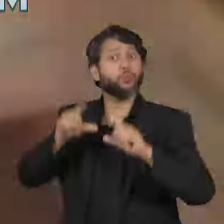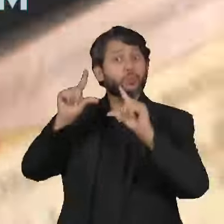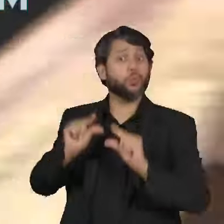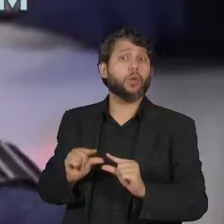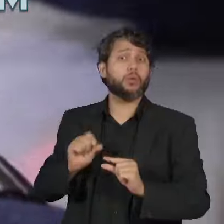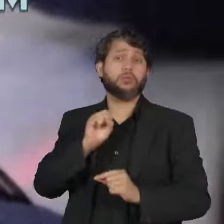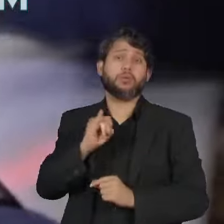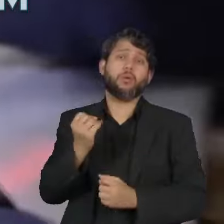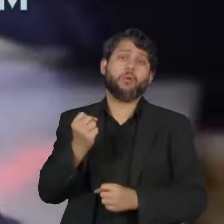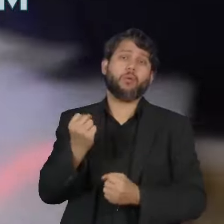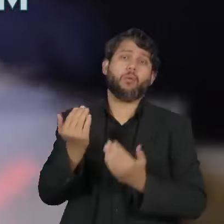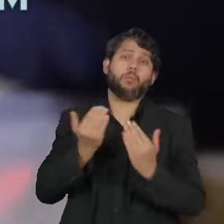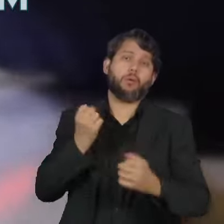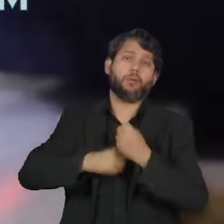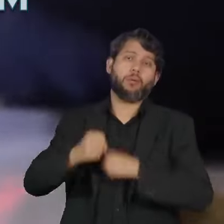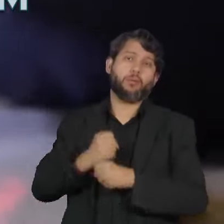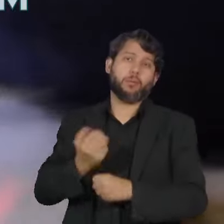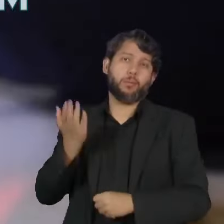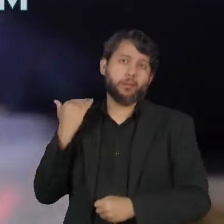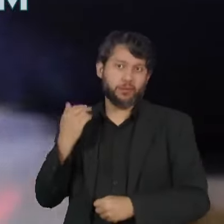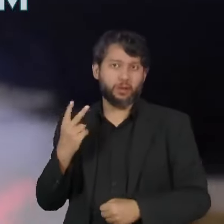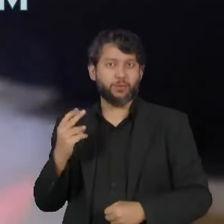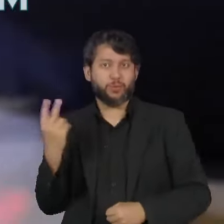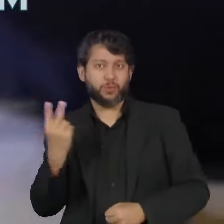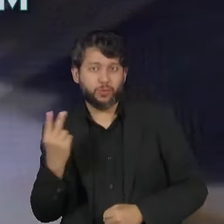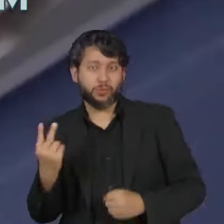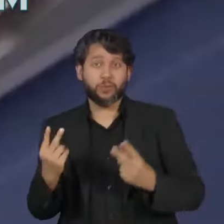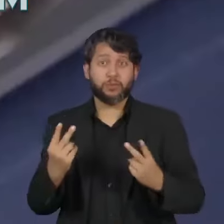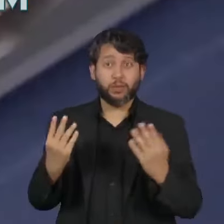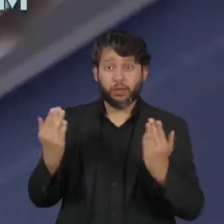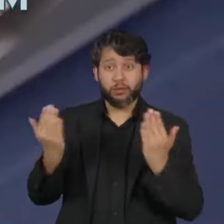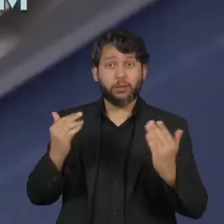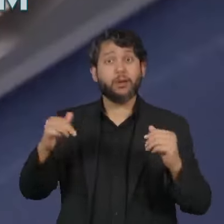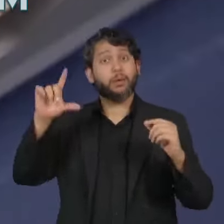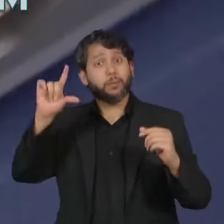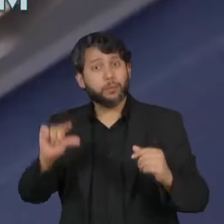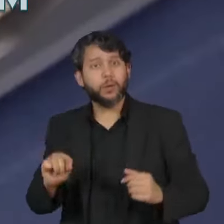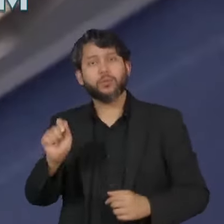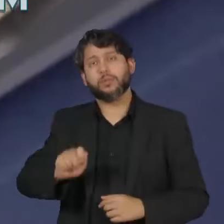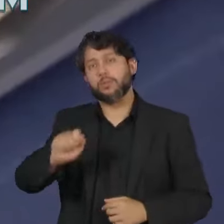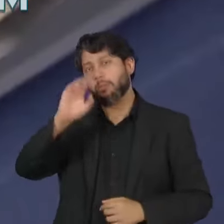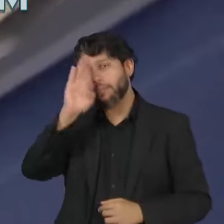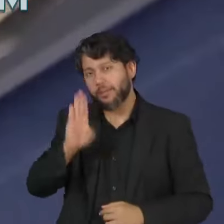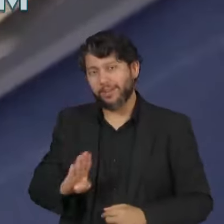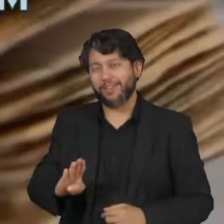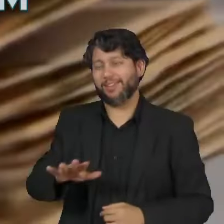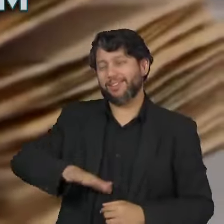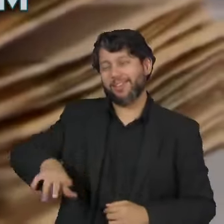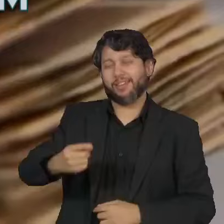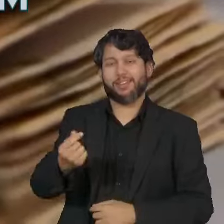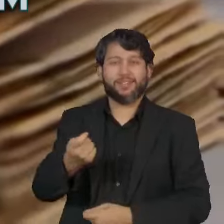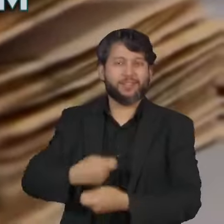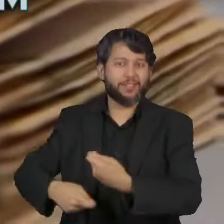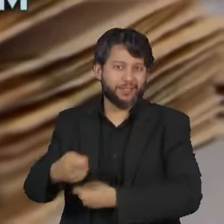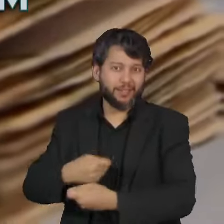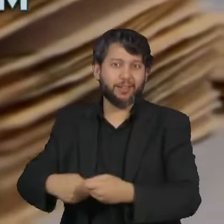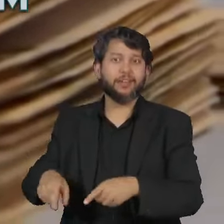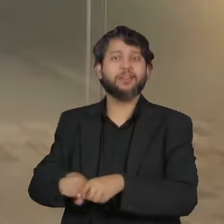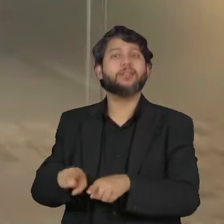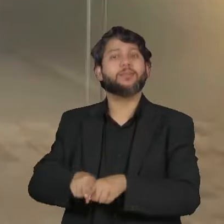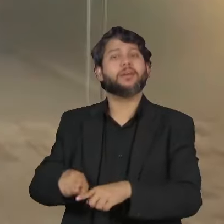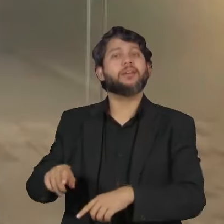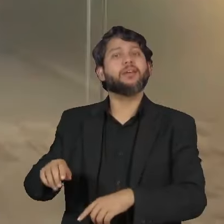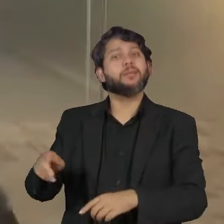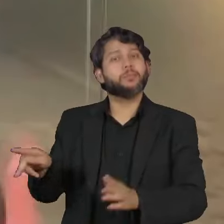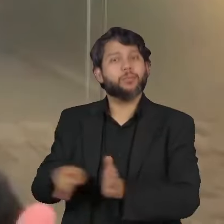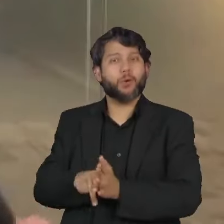ano passado, segundo a pesquisa da Associação Brasileira das Entidades dos Mercados Financeiros e de Capitais.